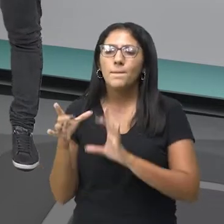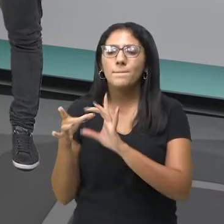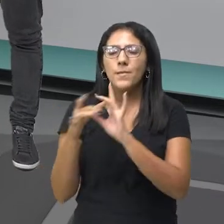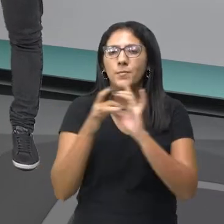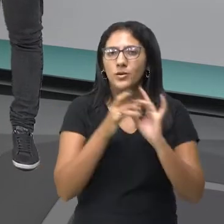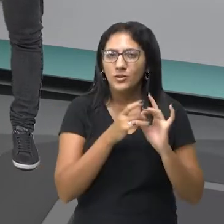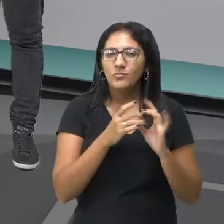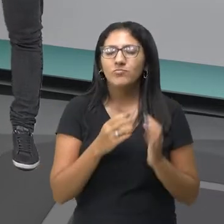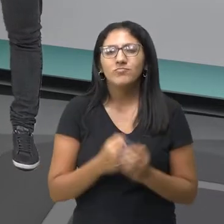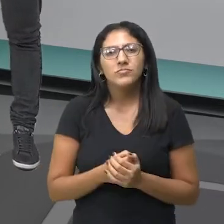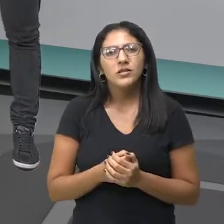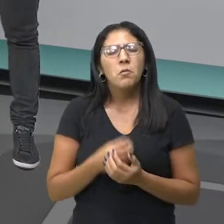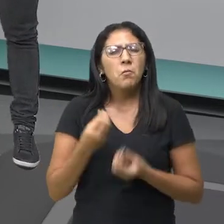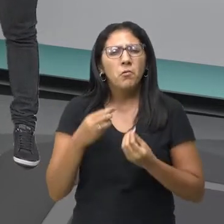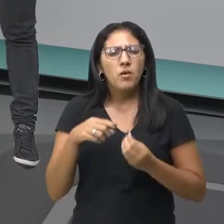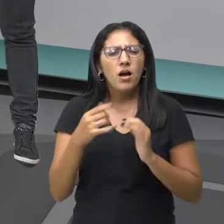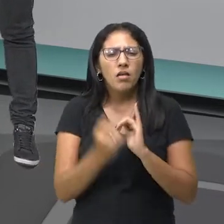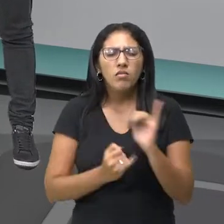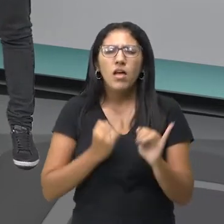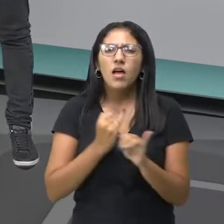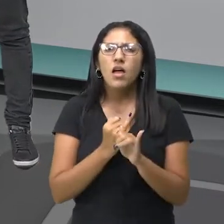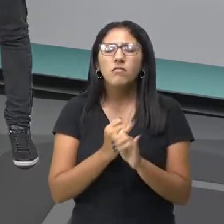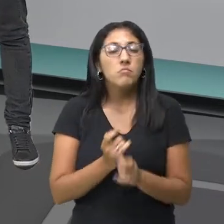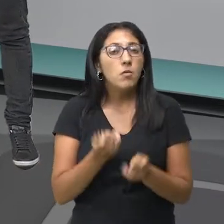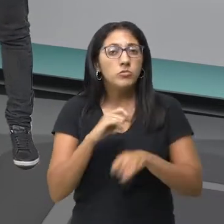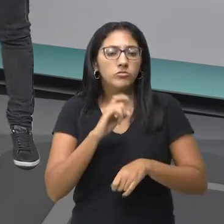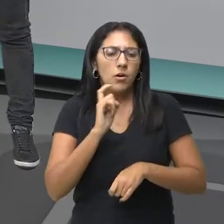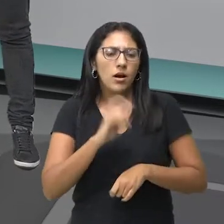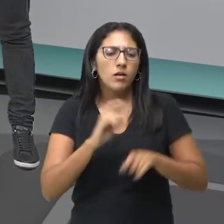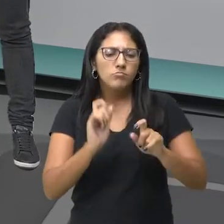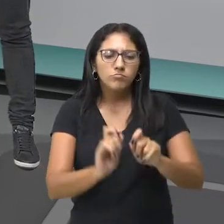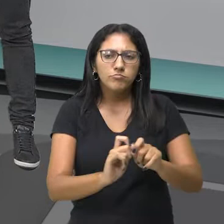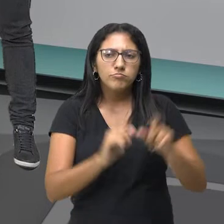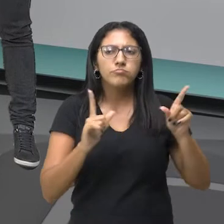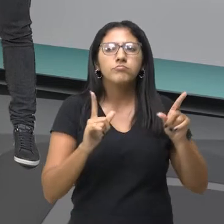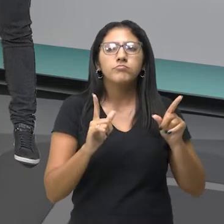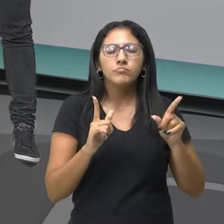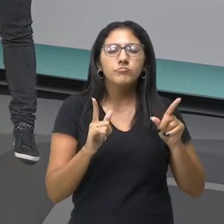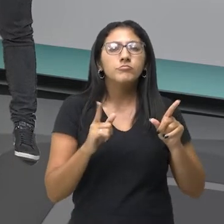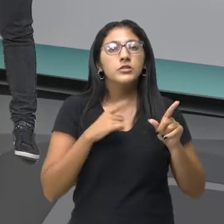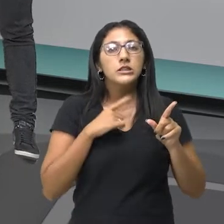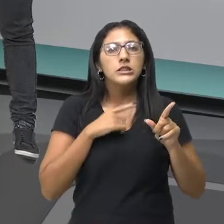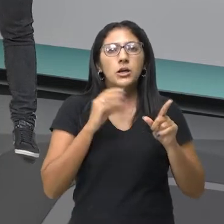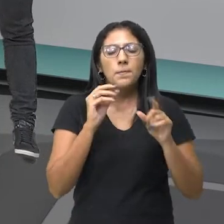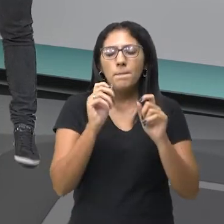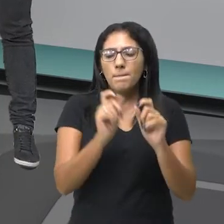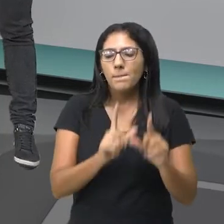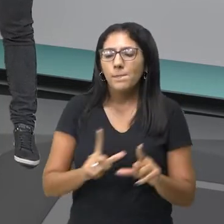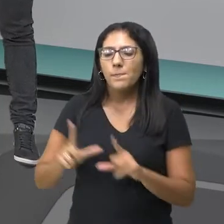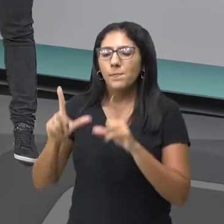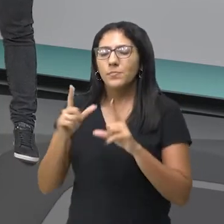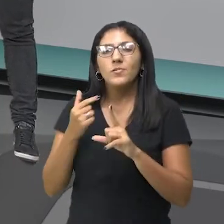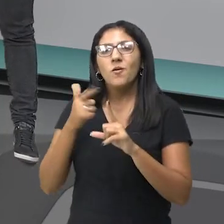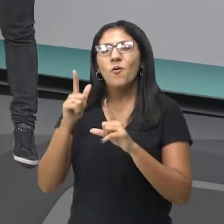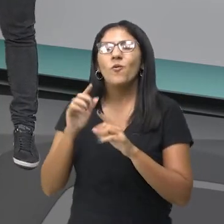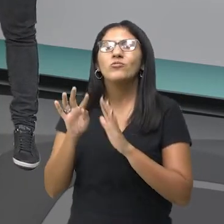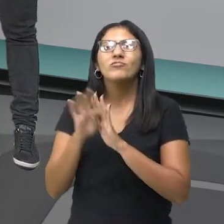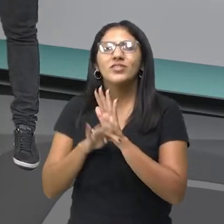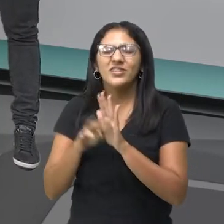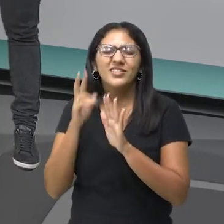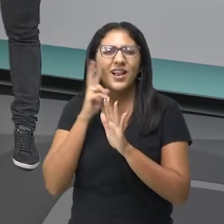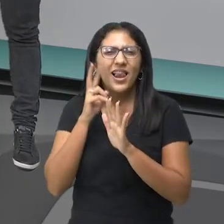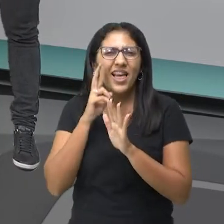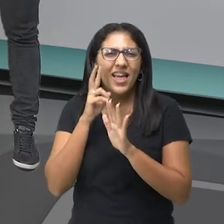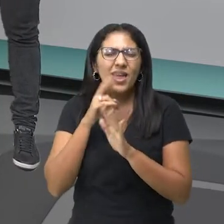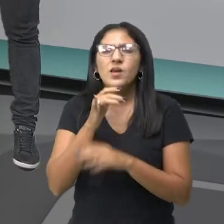como eu estou em um ambiente virtual, o que eu posso fazer? Eu posso clicar nesses links e ser direcionado para o outro texto. Lembram que lá